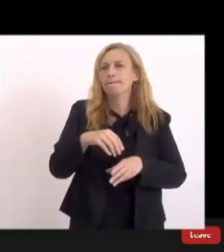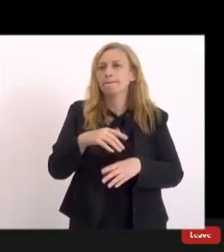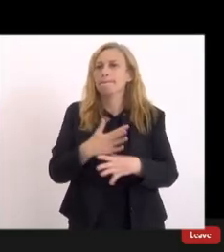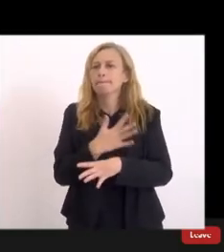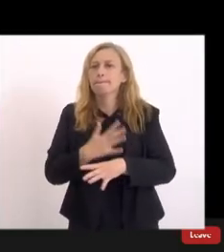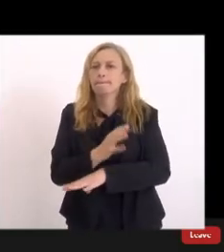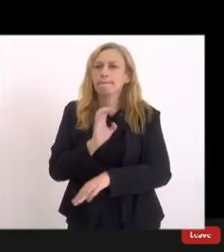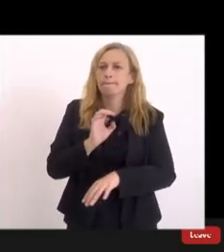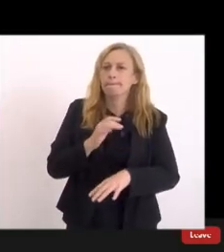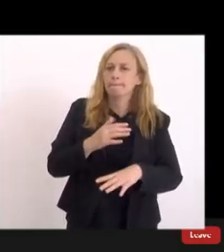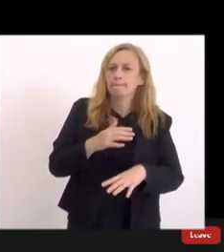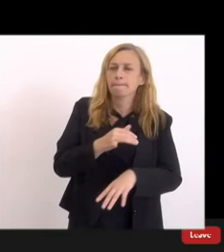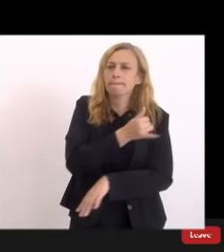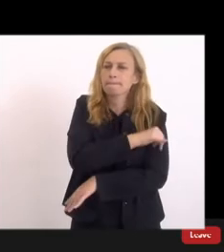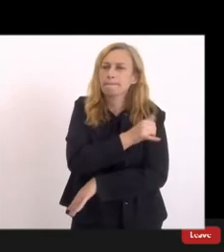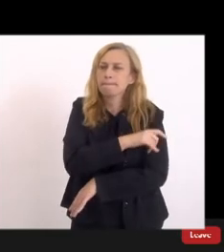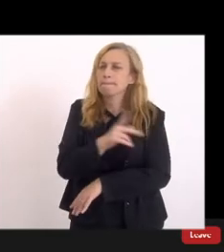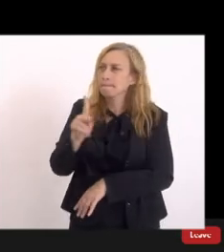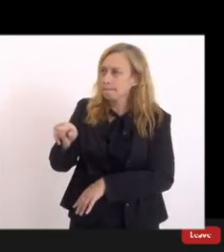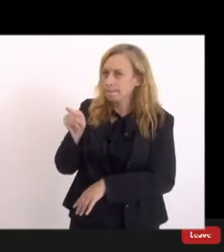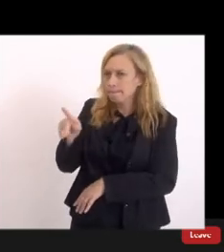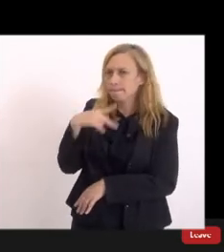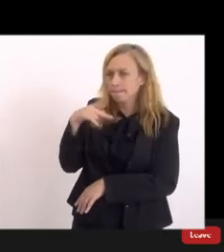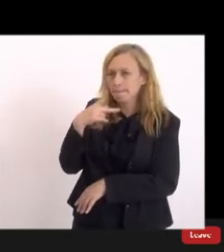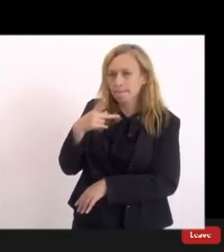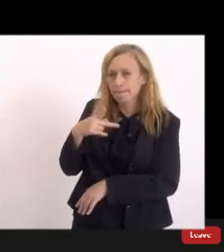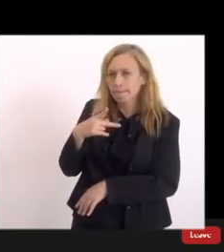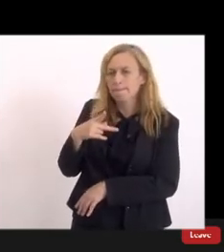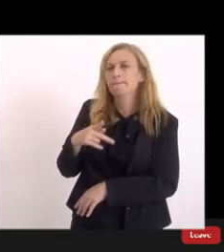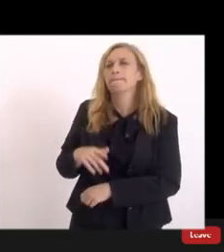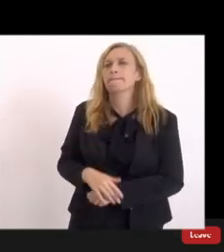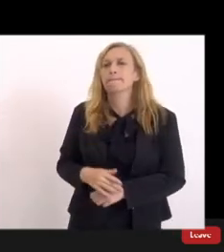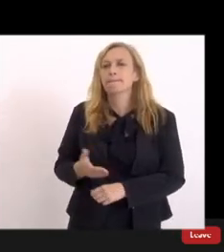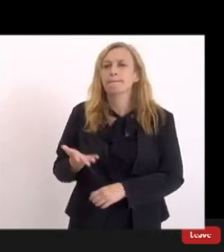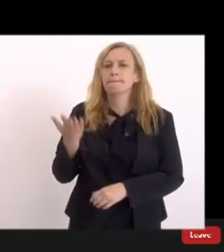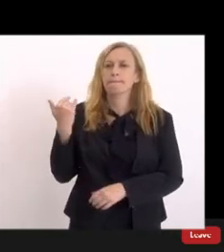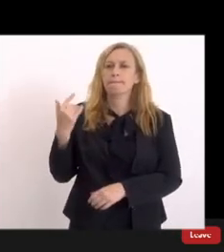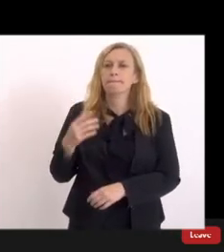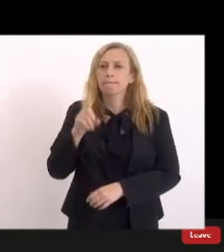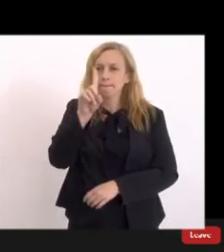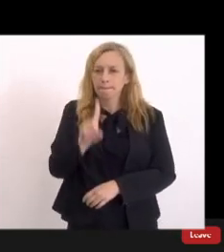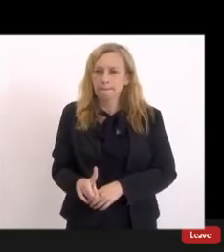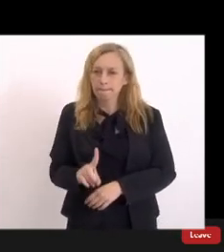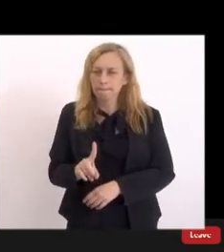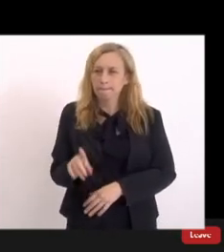mitigar, como você bem colocou lá atrás numa outra intervenção, o direito da criança à